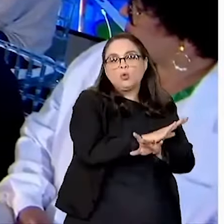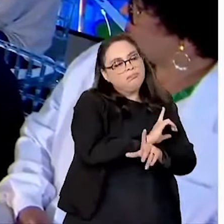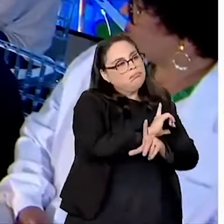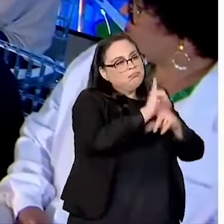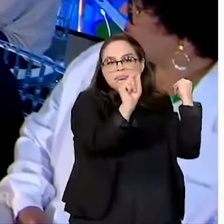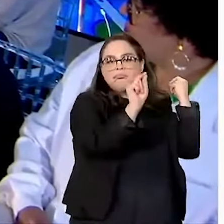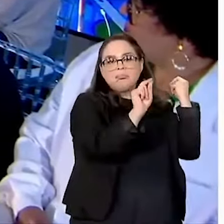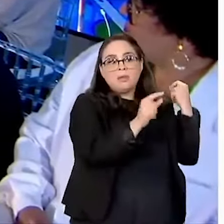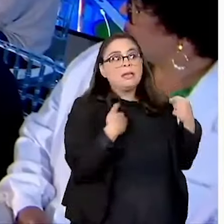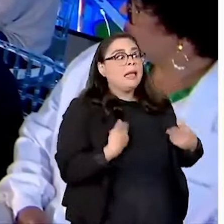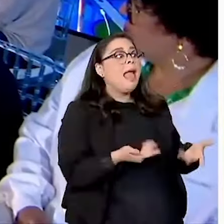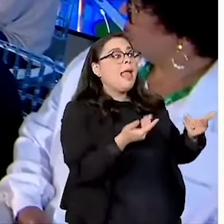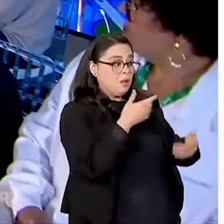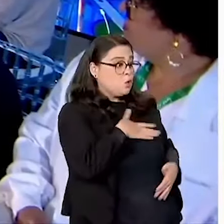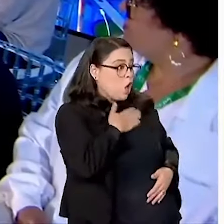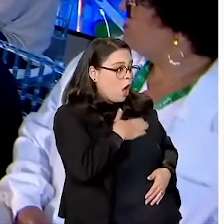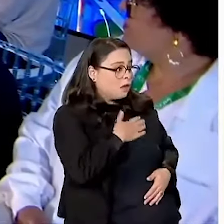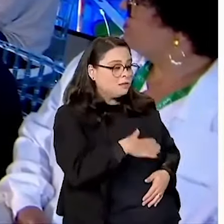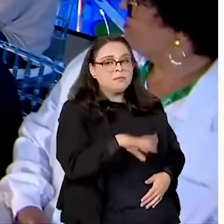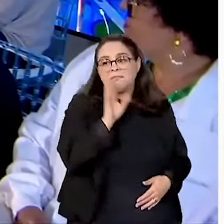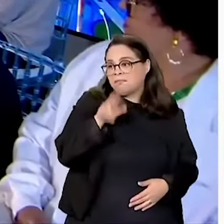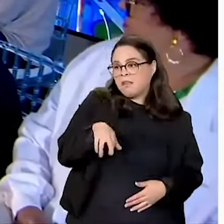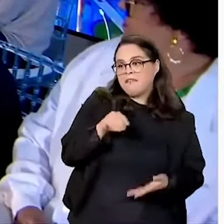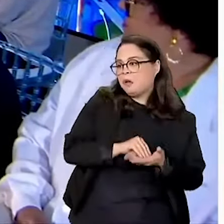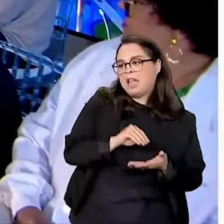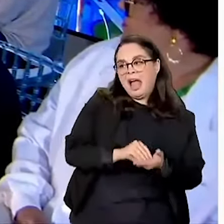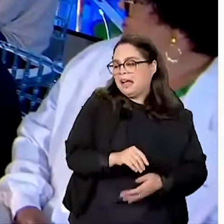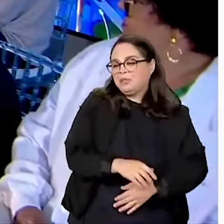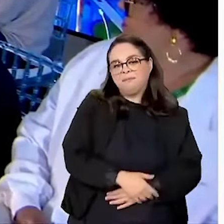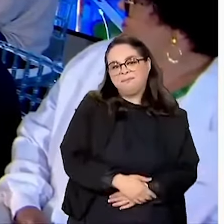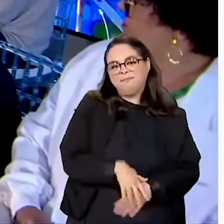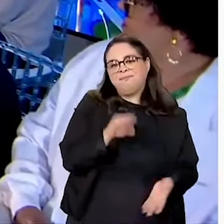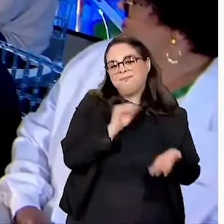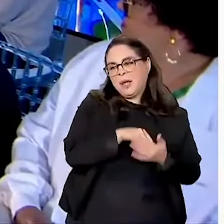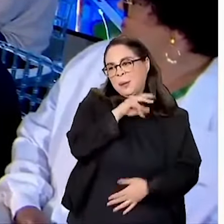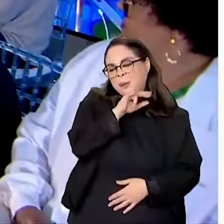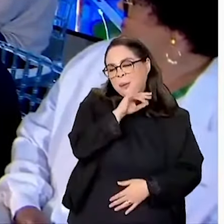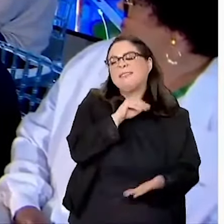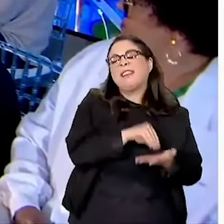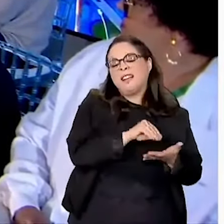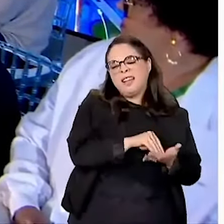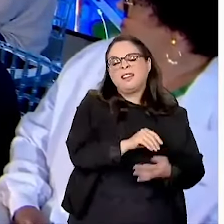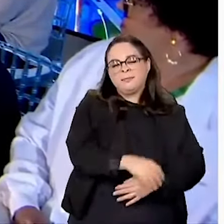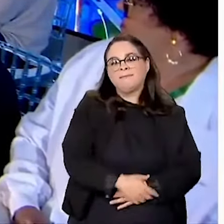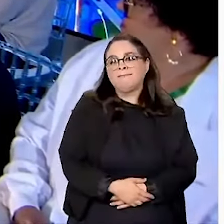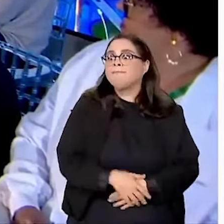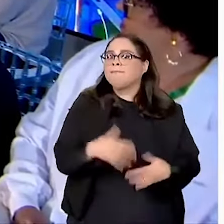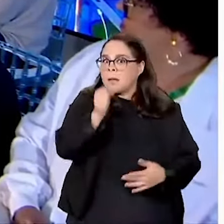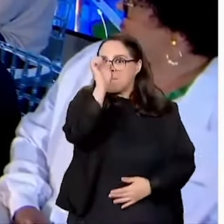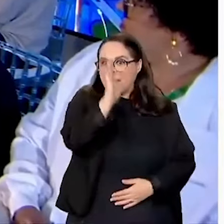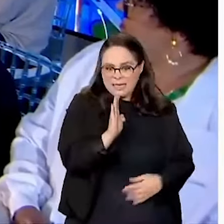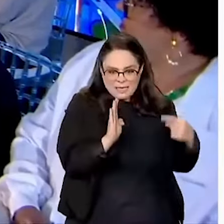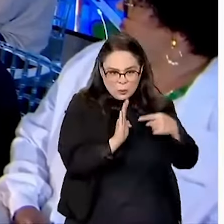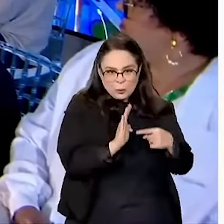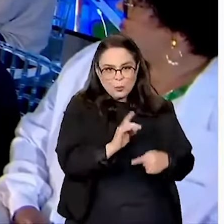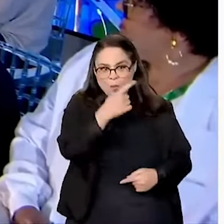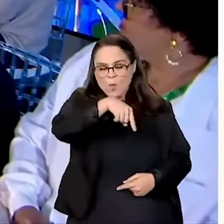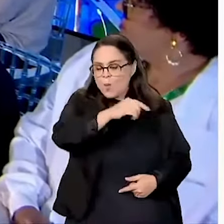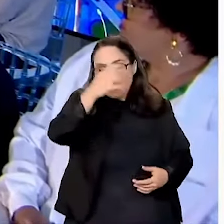sai, a imprensa pergunta, e daí, satisfeito? É insuficiente. Não, o Brasil não tem